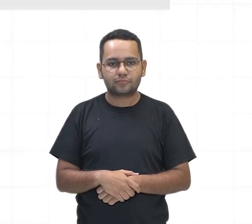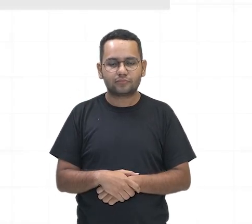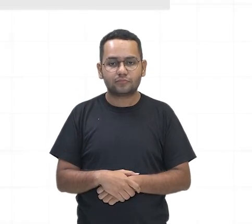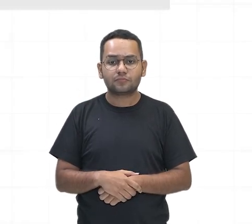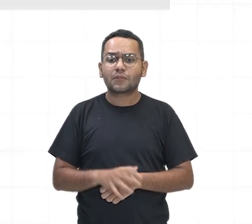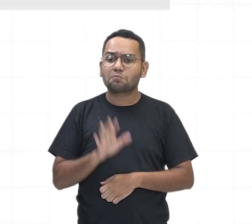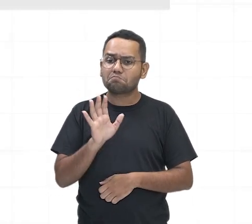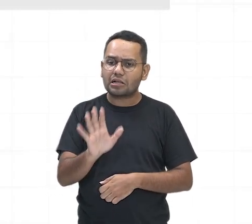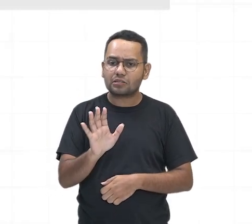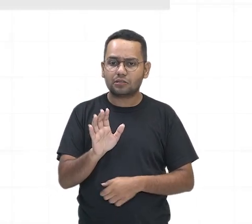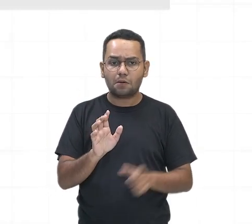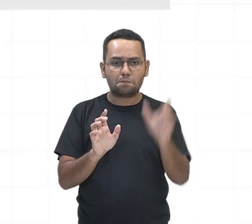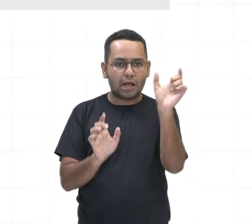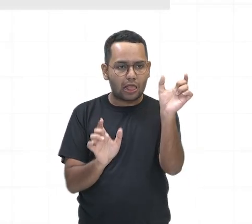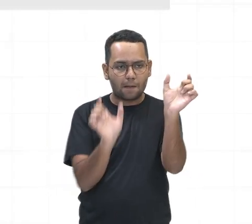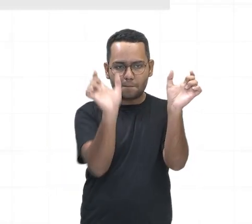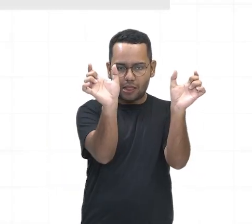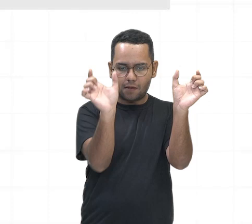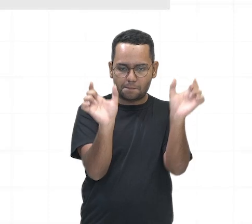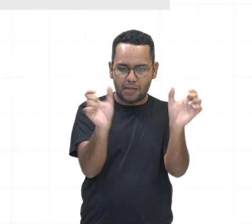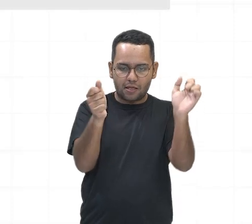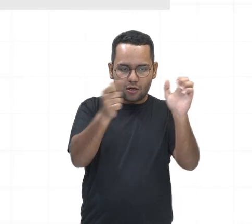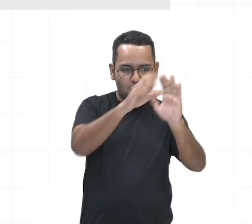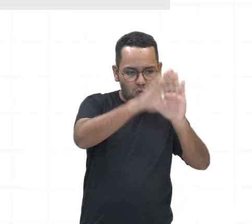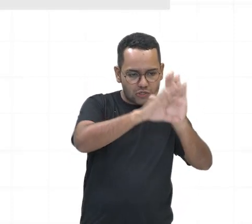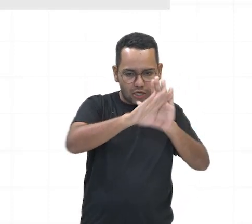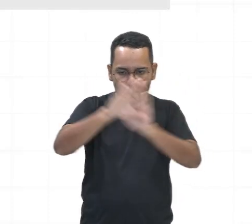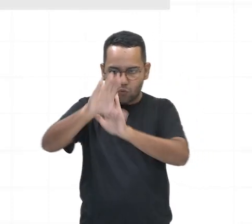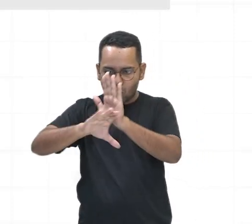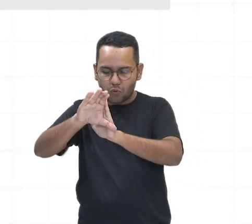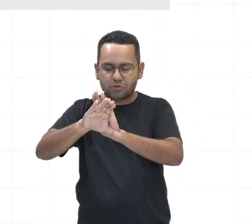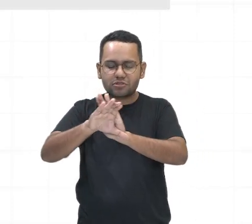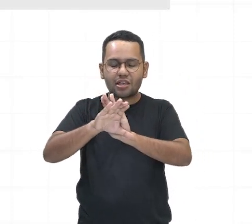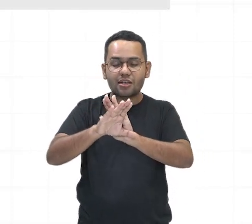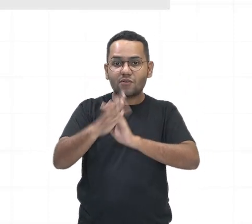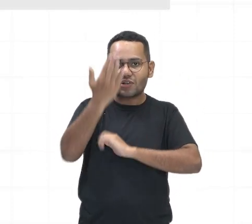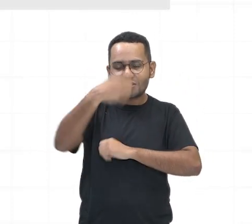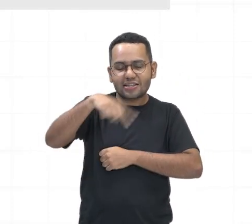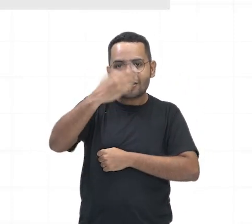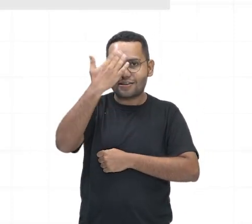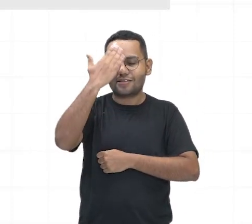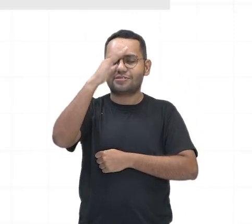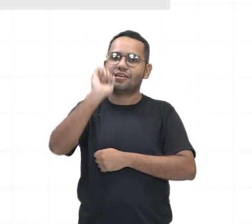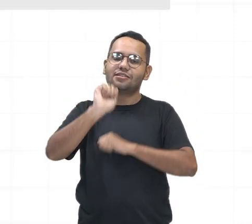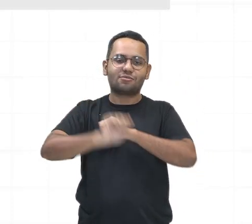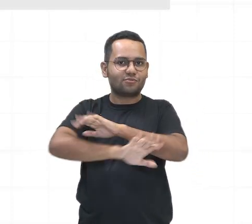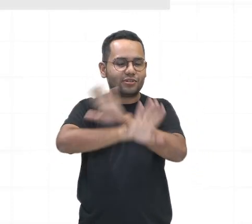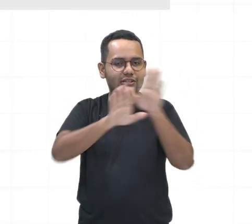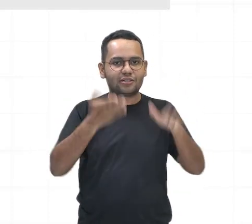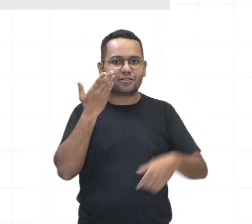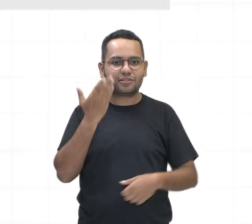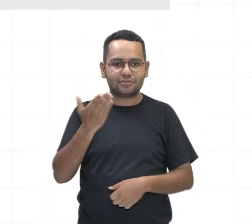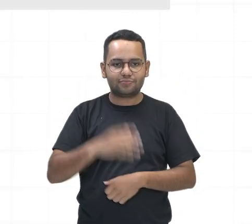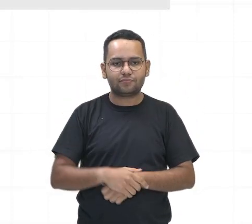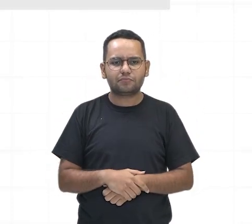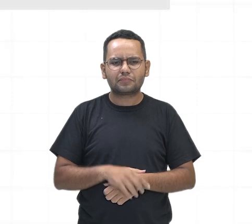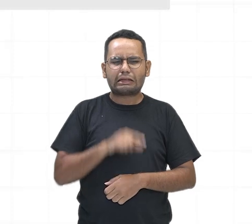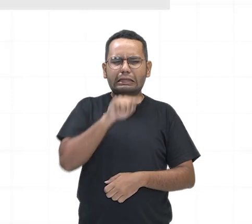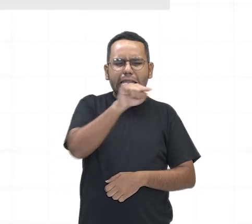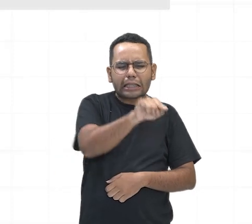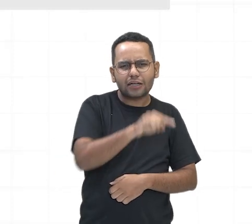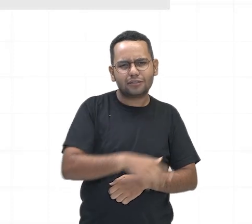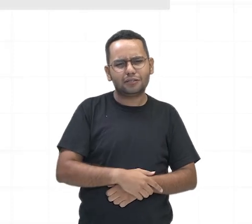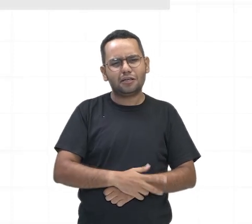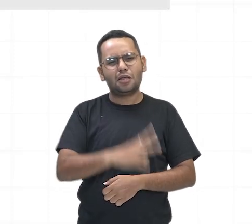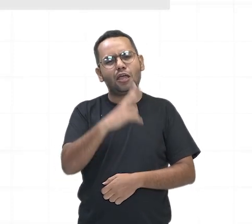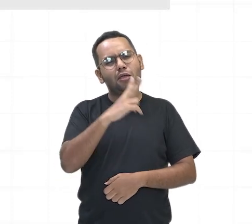bem didática essas diferenças. Olha aí, os valores, eles são mais pessoais,